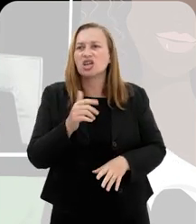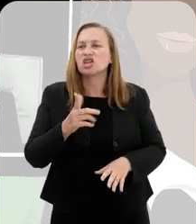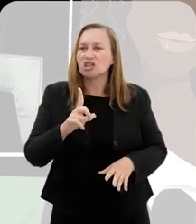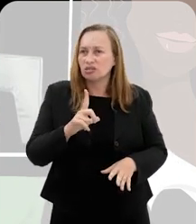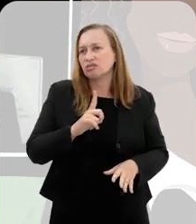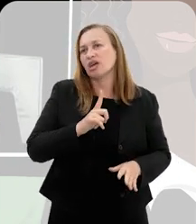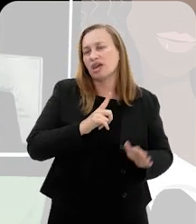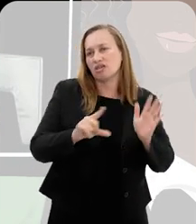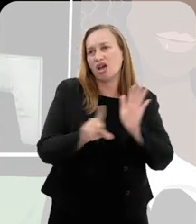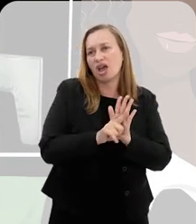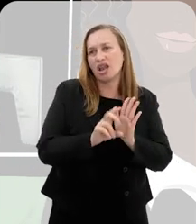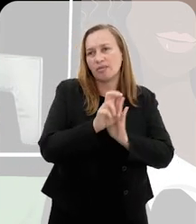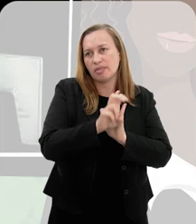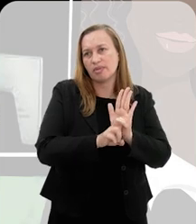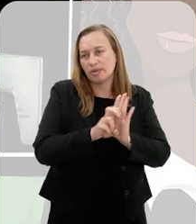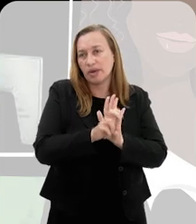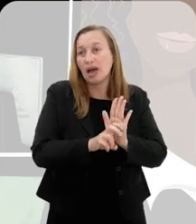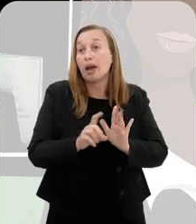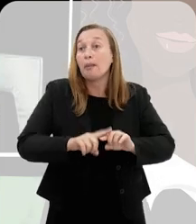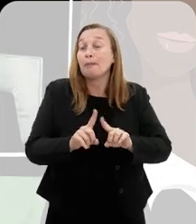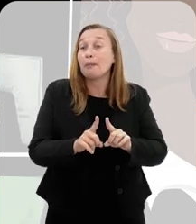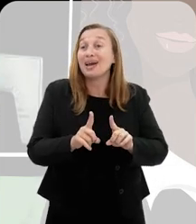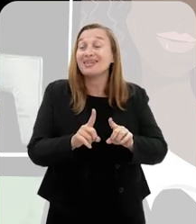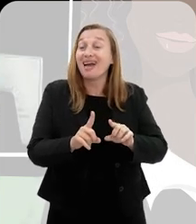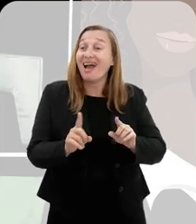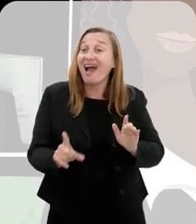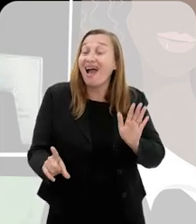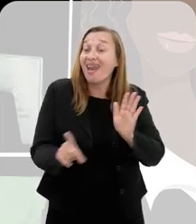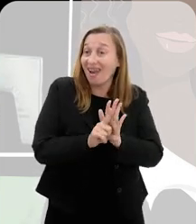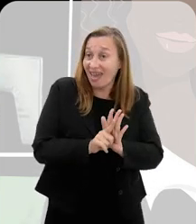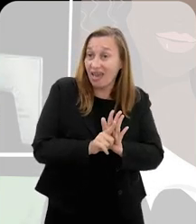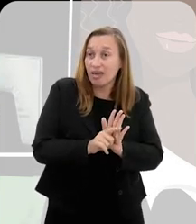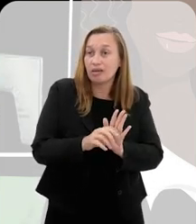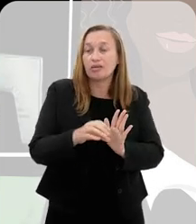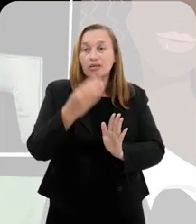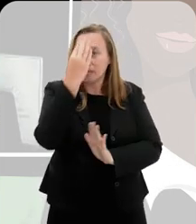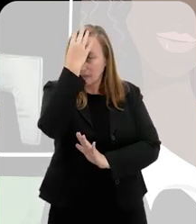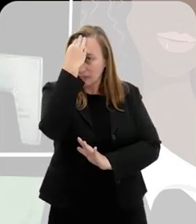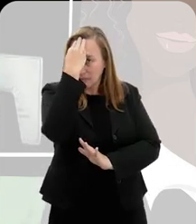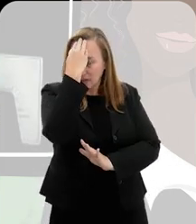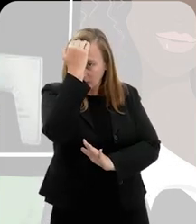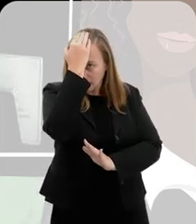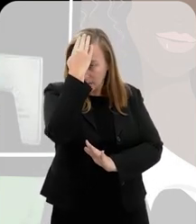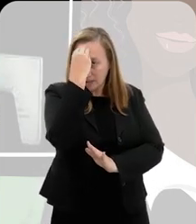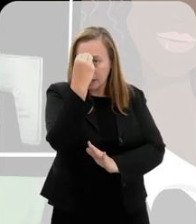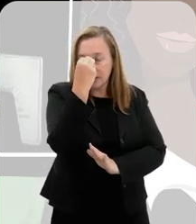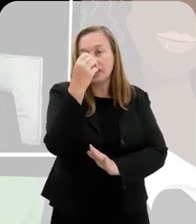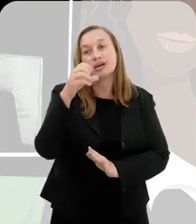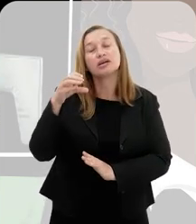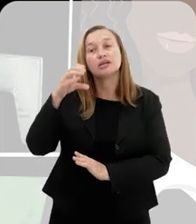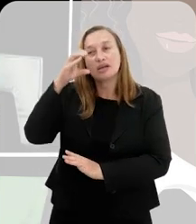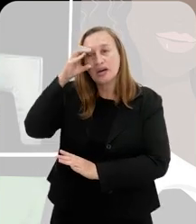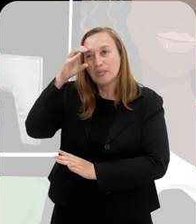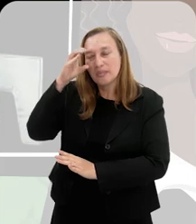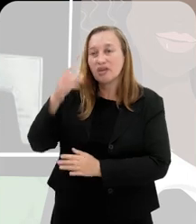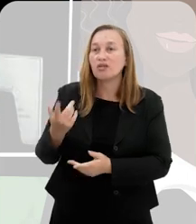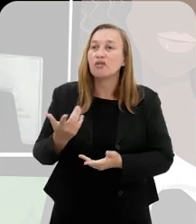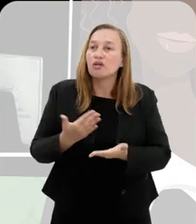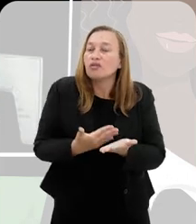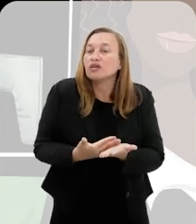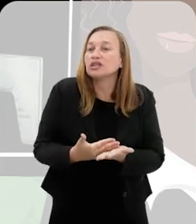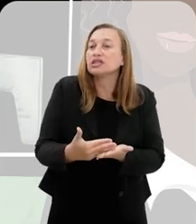política contra a mulher? Já existe a Lei Maria da Penha. Ora, a Lei Maria da Penha, ela retrata e foi pioneira, uma das